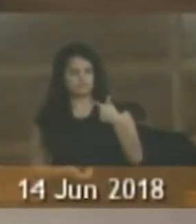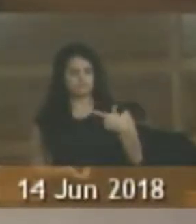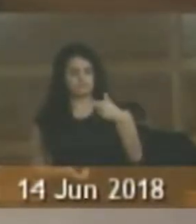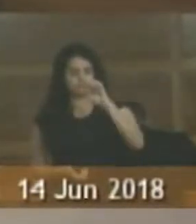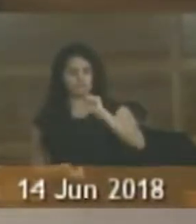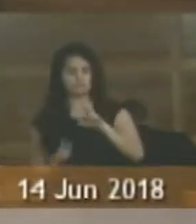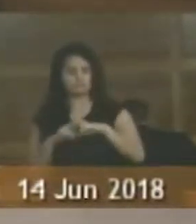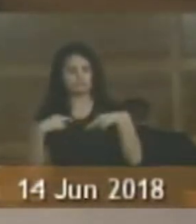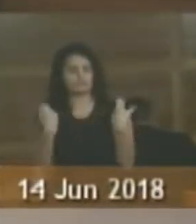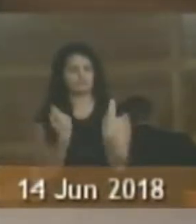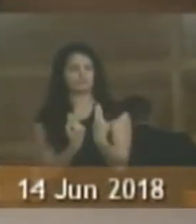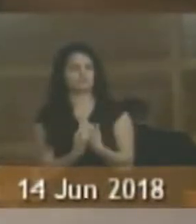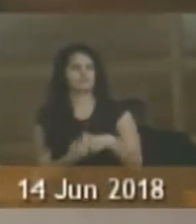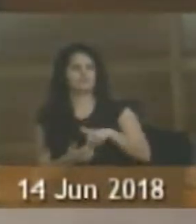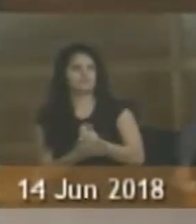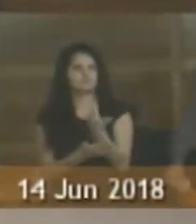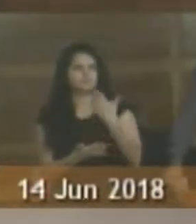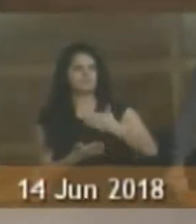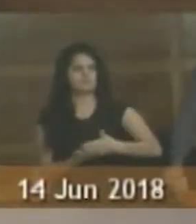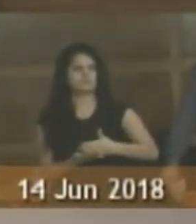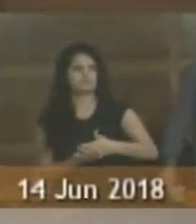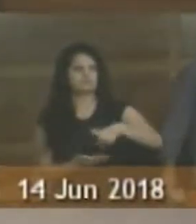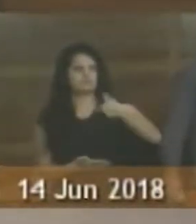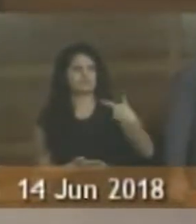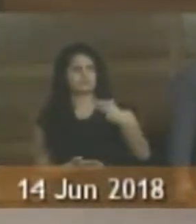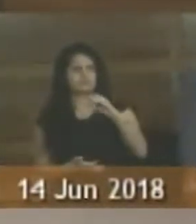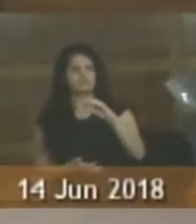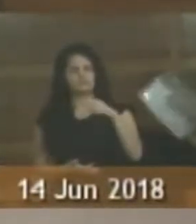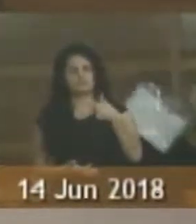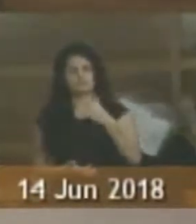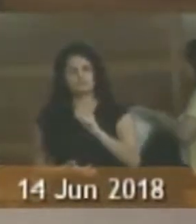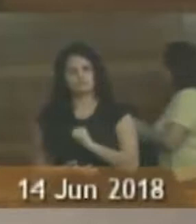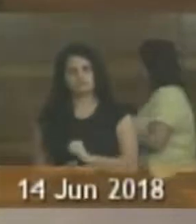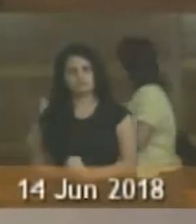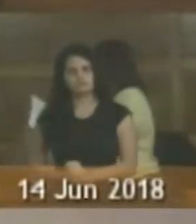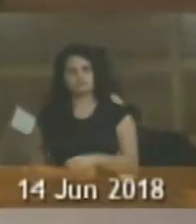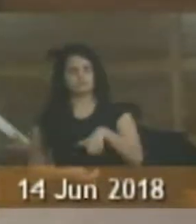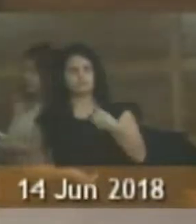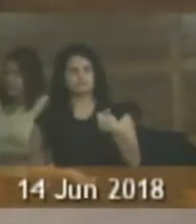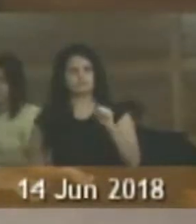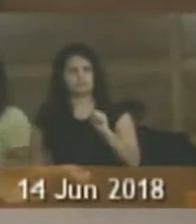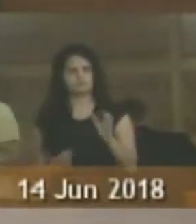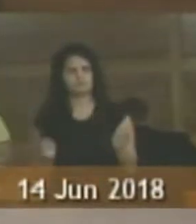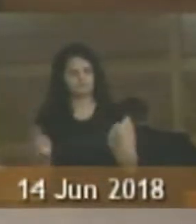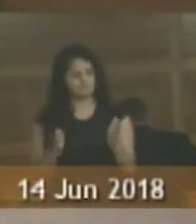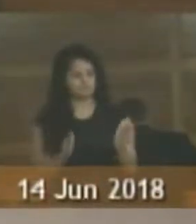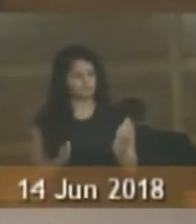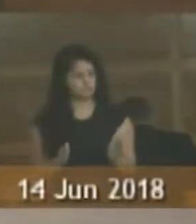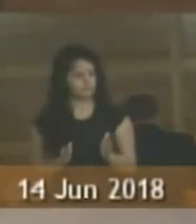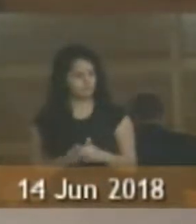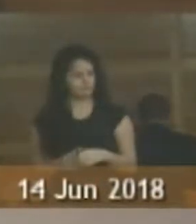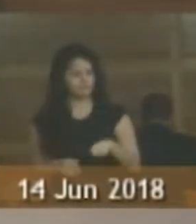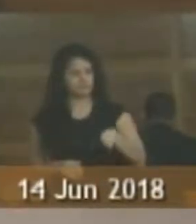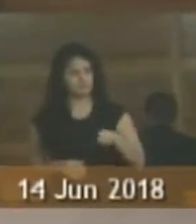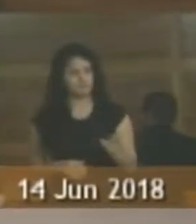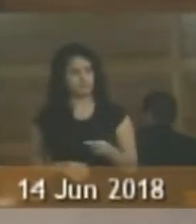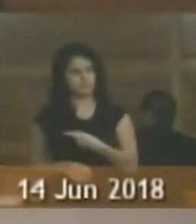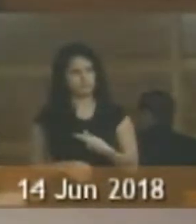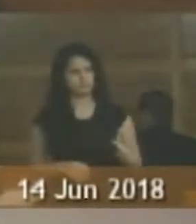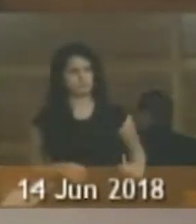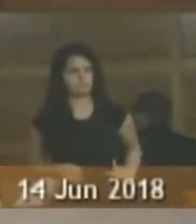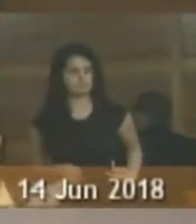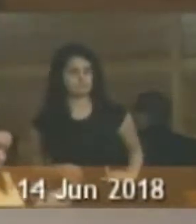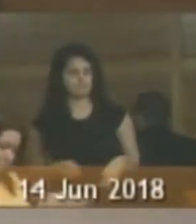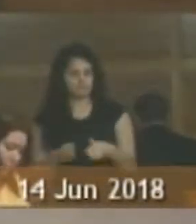do primeiro período legislativo do ano de 2018, da 18ª legislatura. Em seguida, o senhor